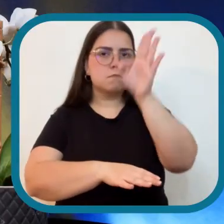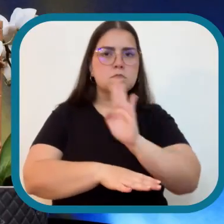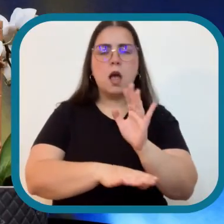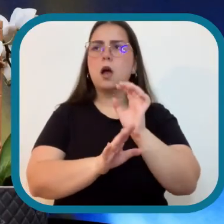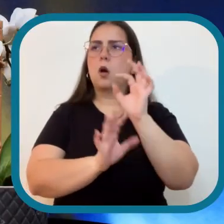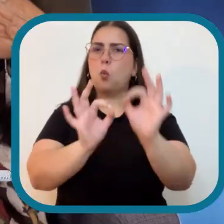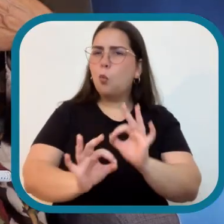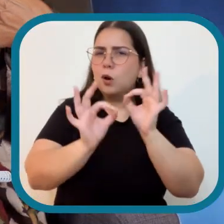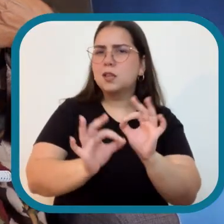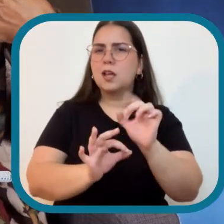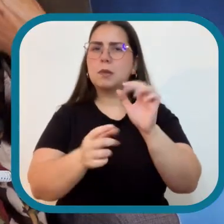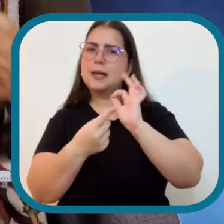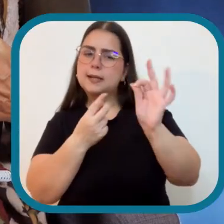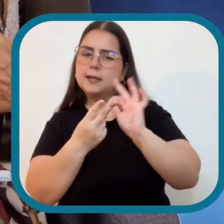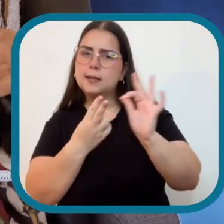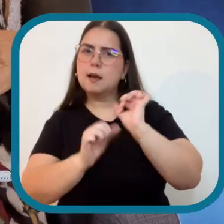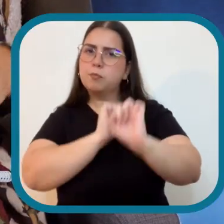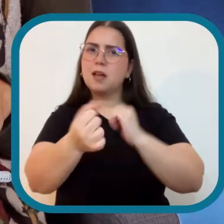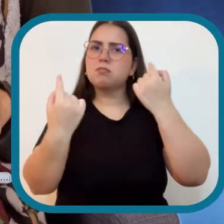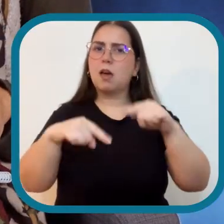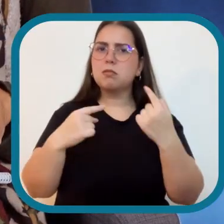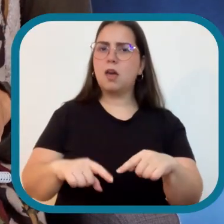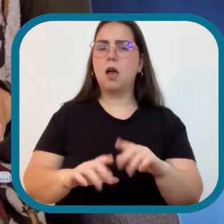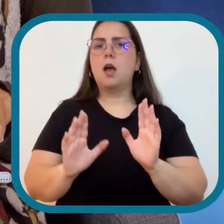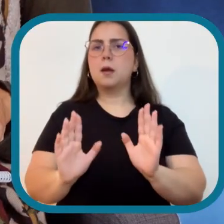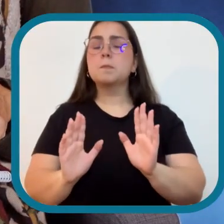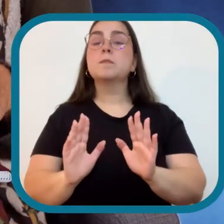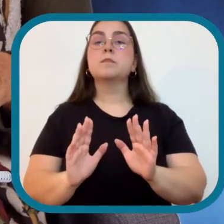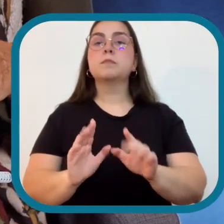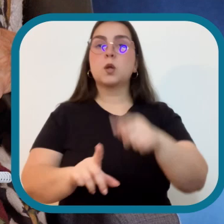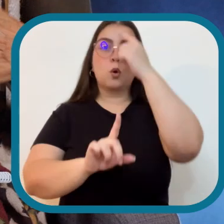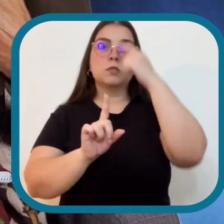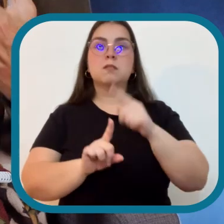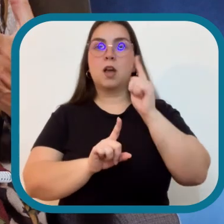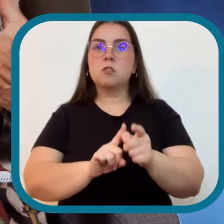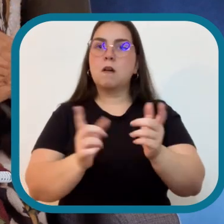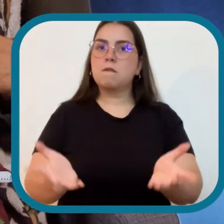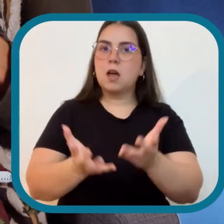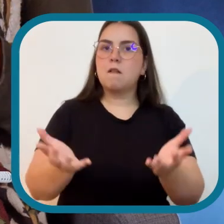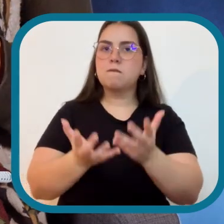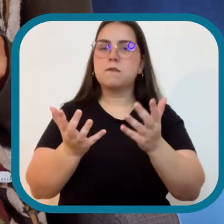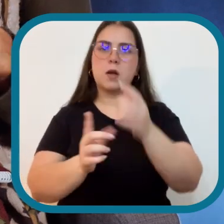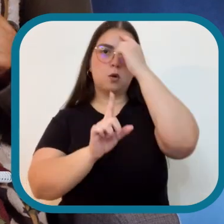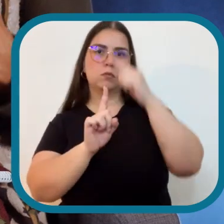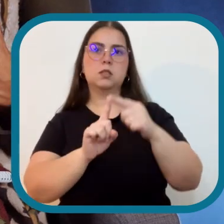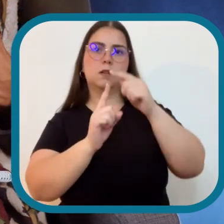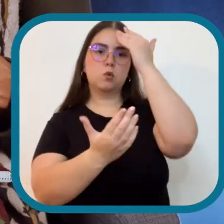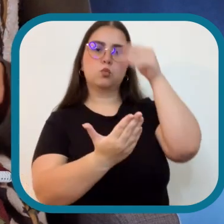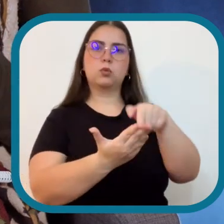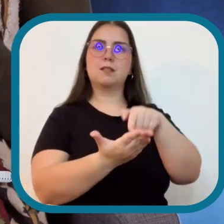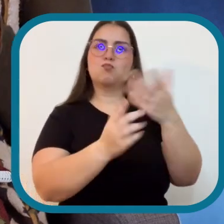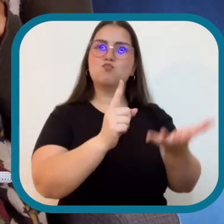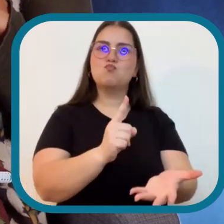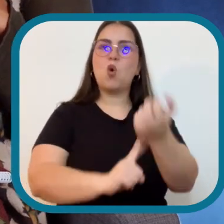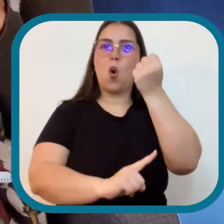forma cuidadosa, criteriosa, com o objetivo de realmente chegar a um resultado